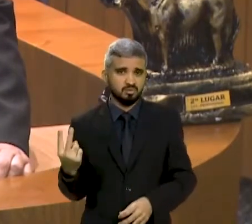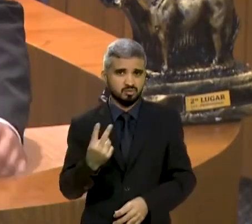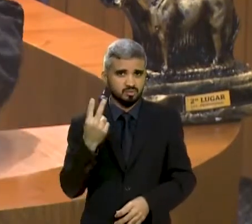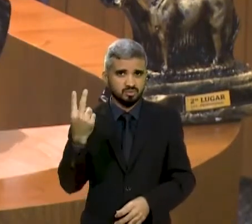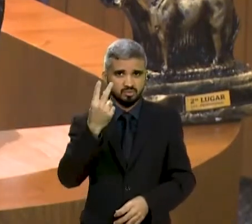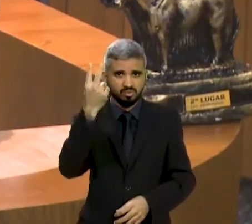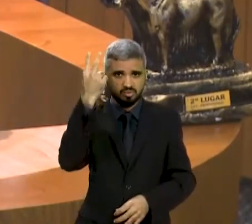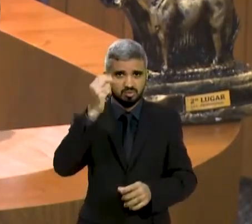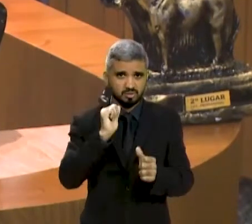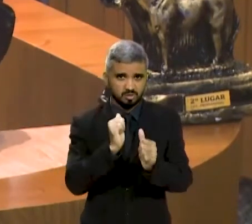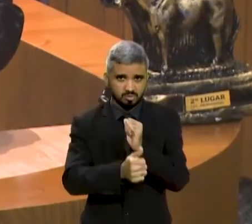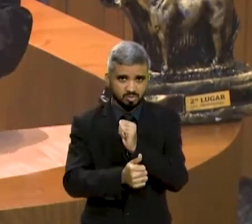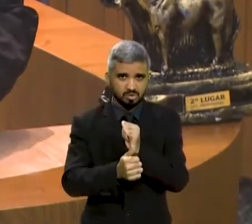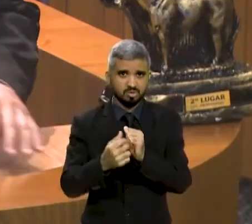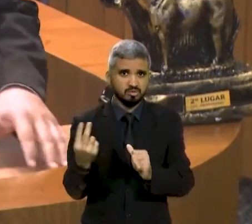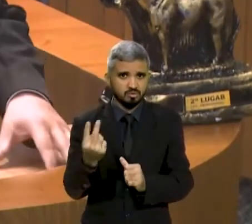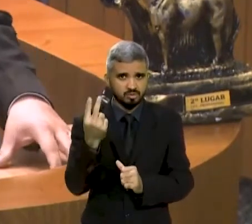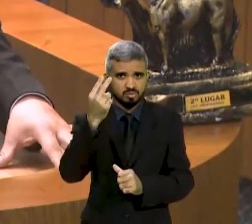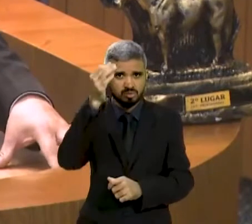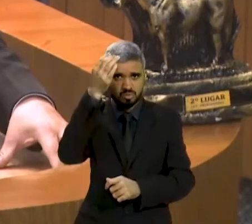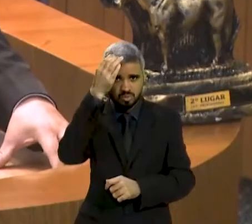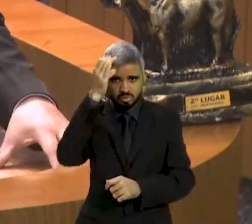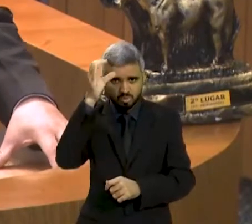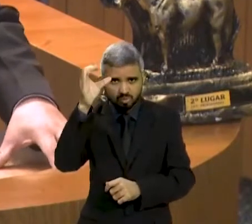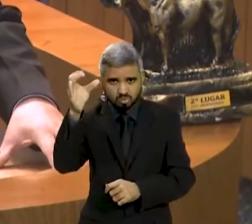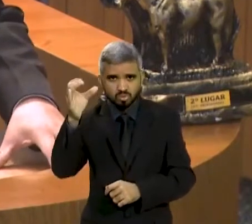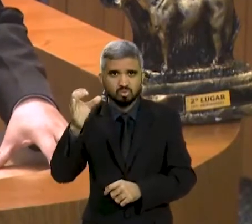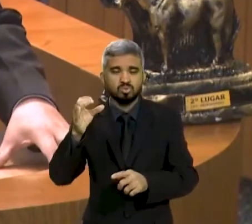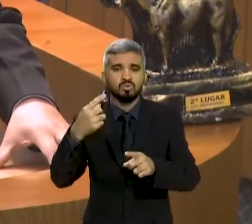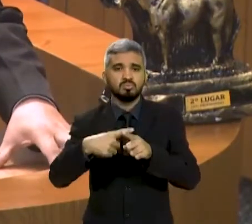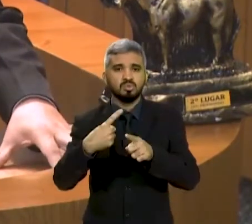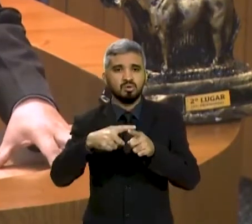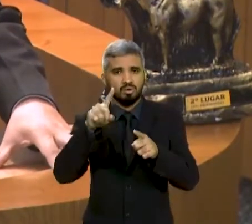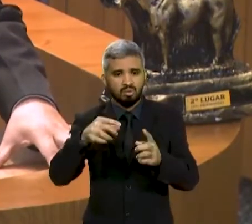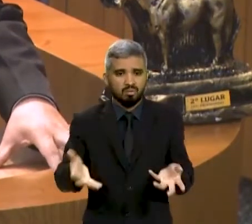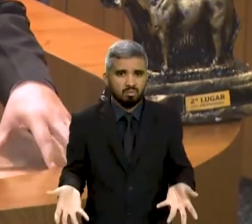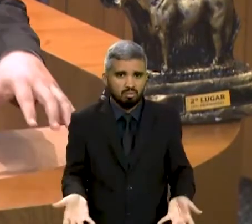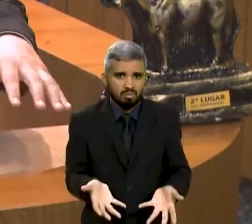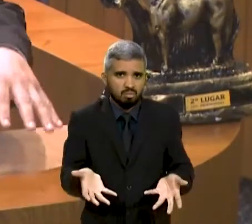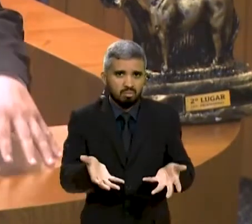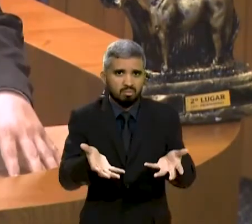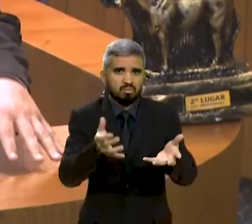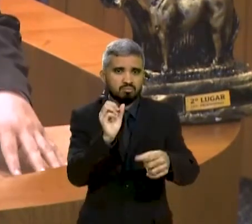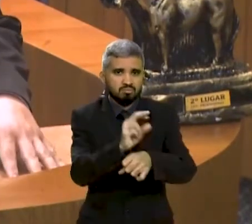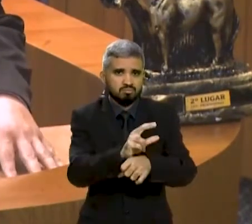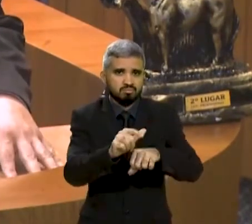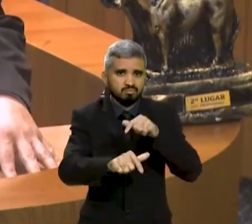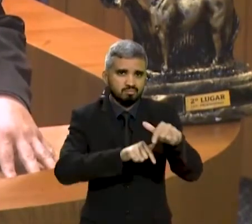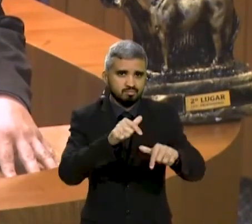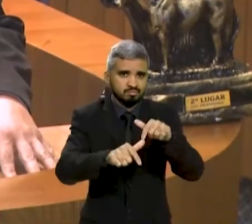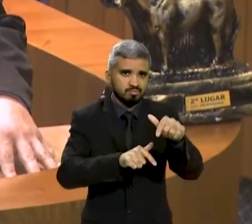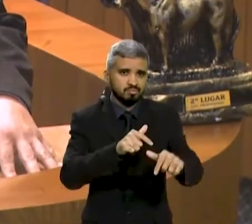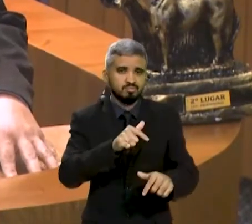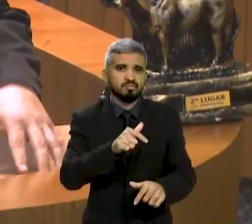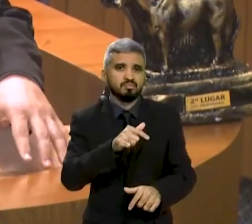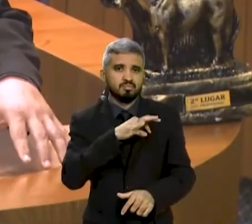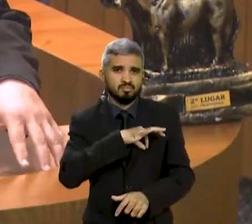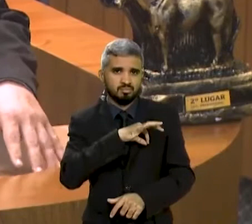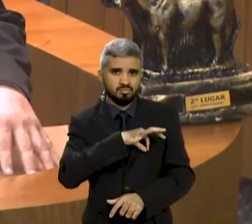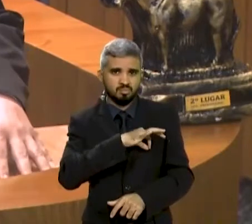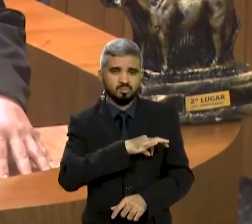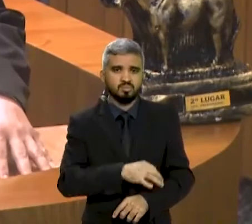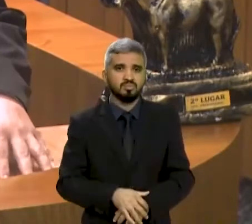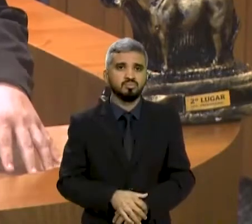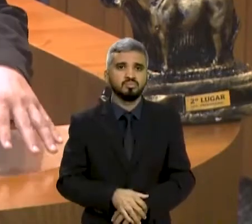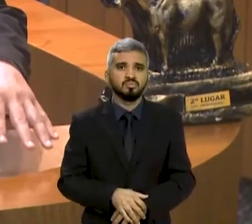essa cultura, porque gera emprego e renda em todo o nosso estado. Temos que aí chamar a atenção do Poder Executivo, que